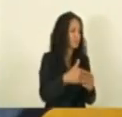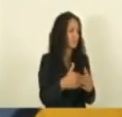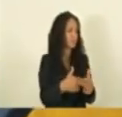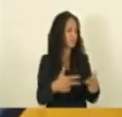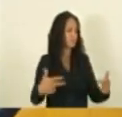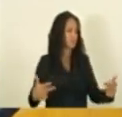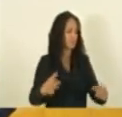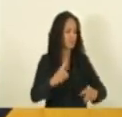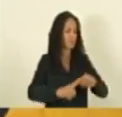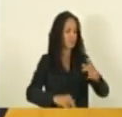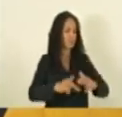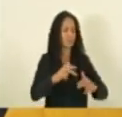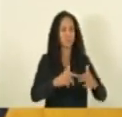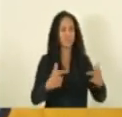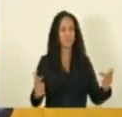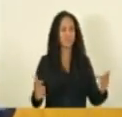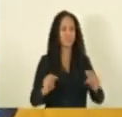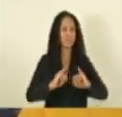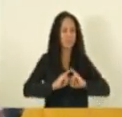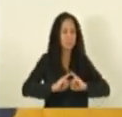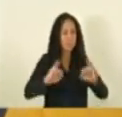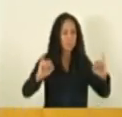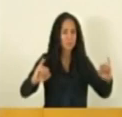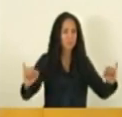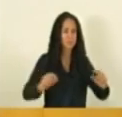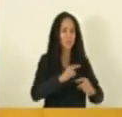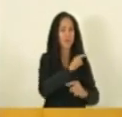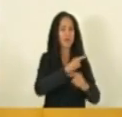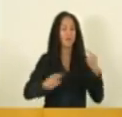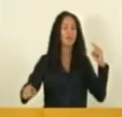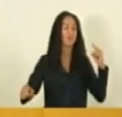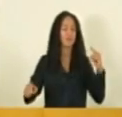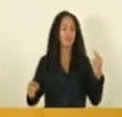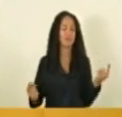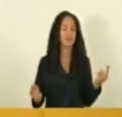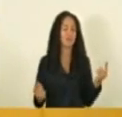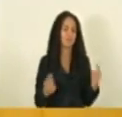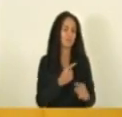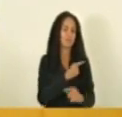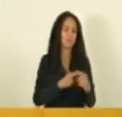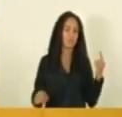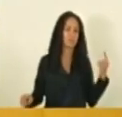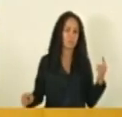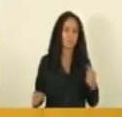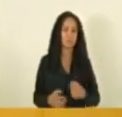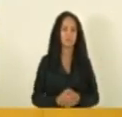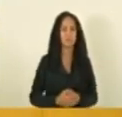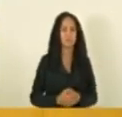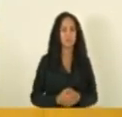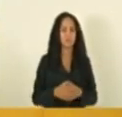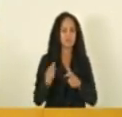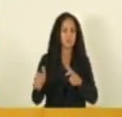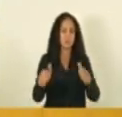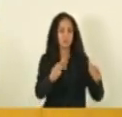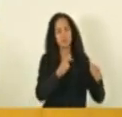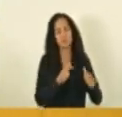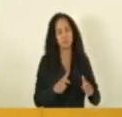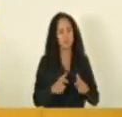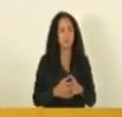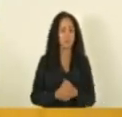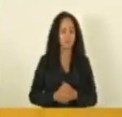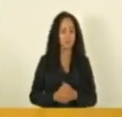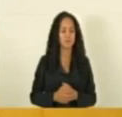mídia publicitária que se fixa nos para-brisas dos veículos estacionados em logadores